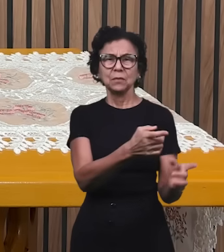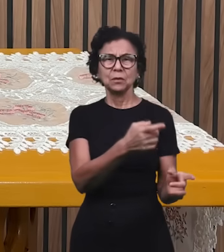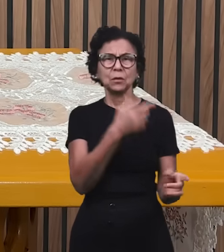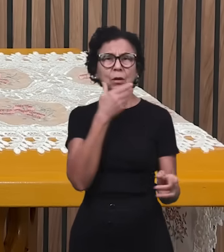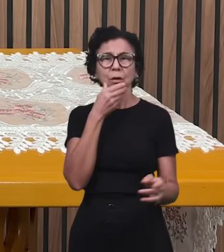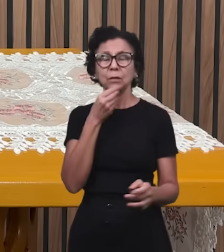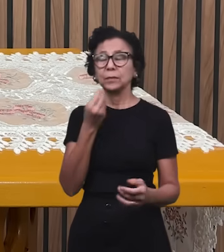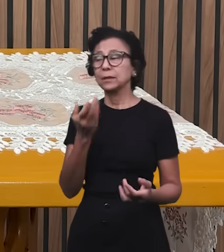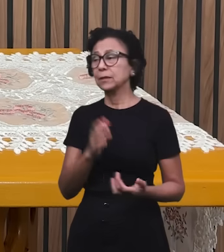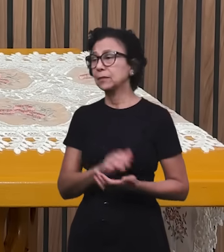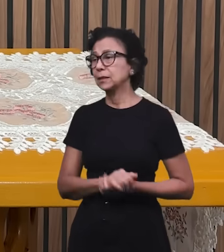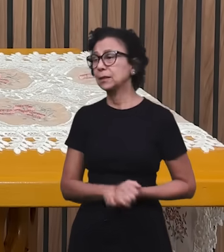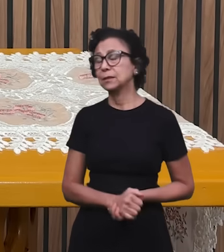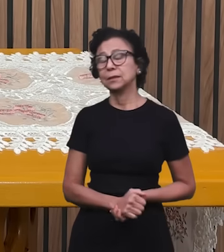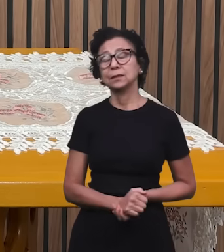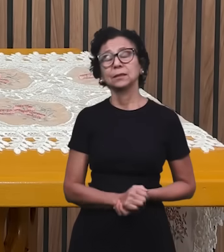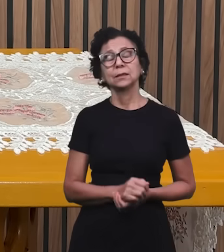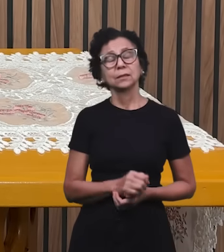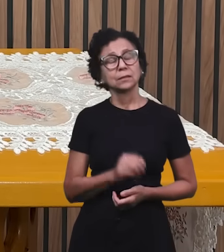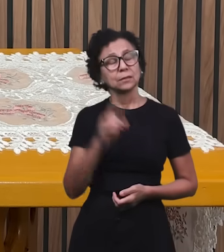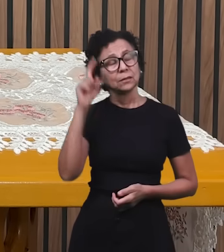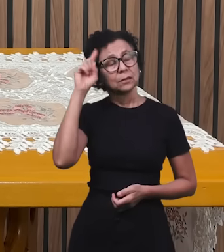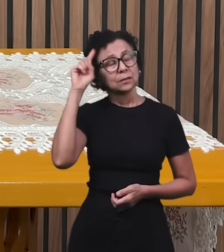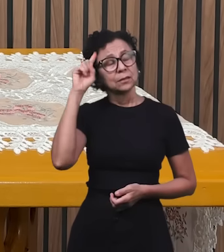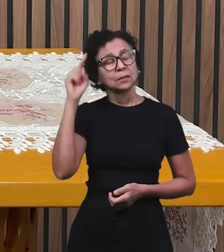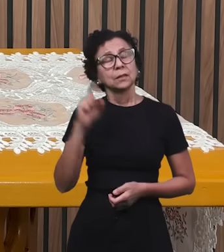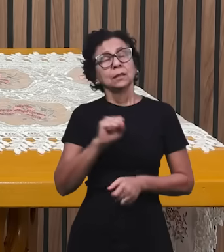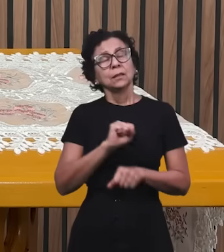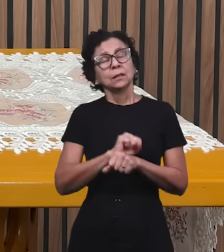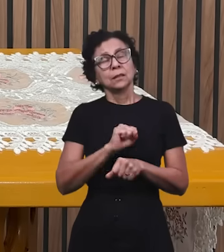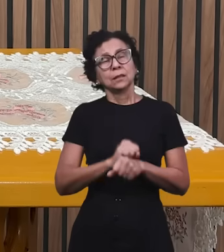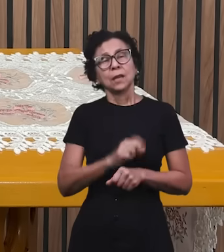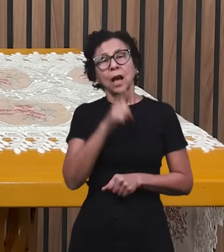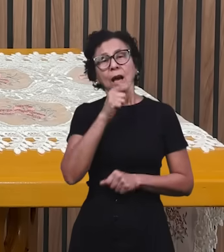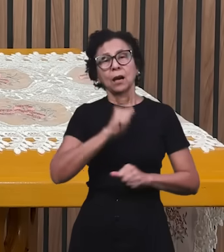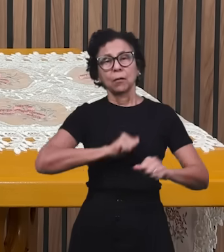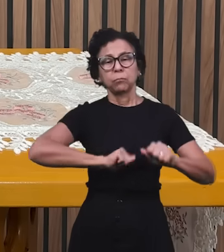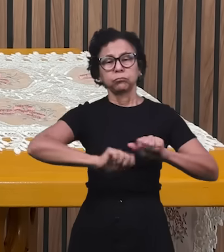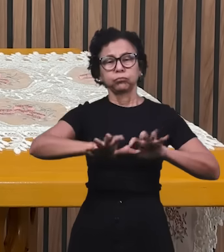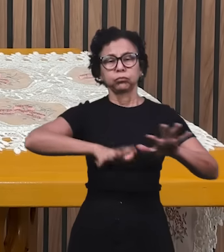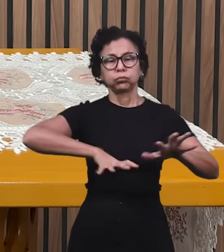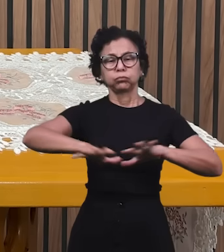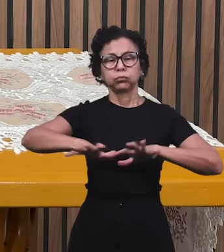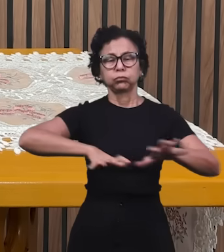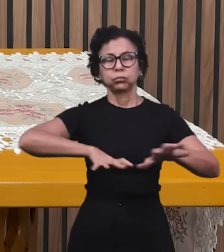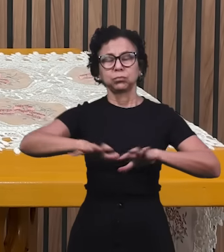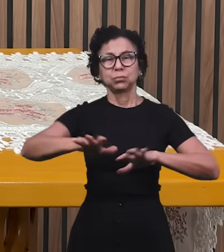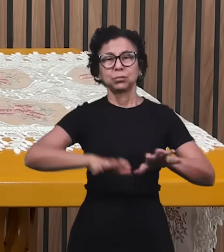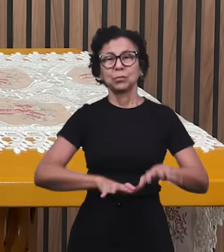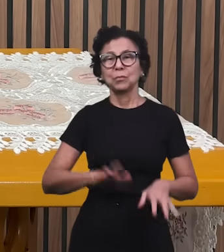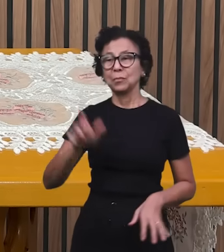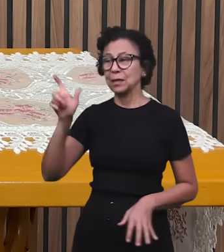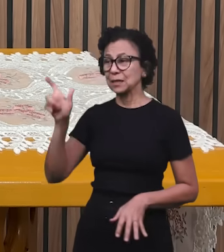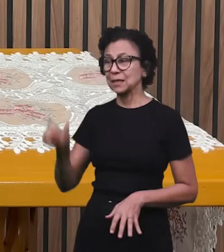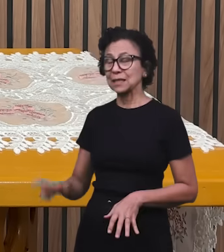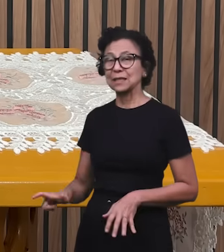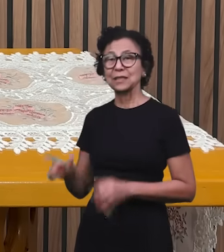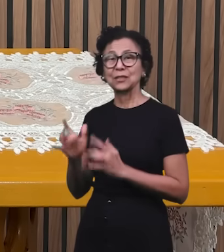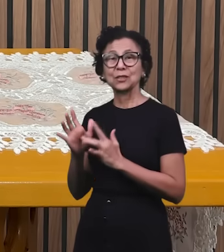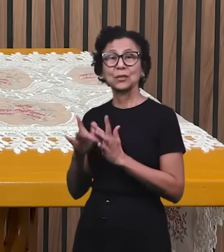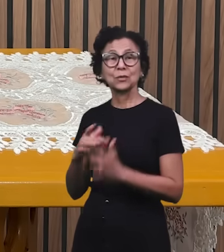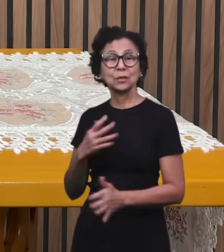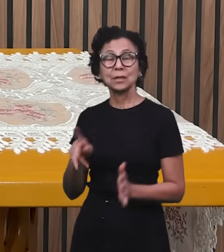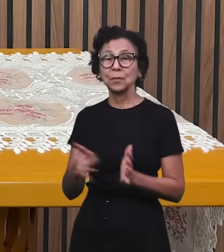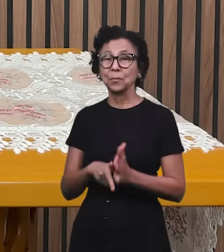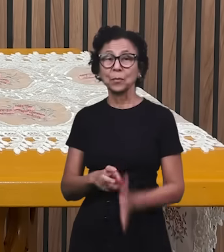estava esperando o agitar das águas, mas a fonte da água da vida estava ao seu lado. E ele